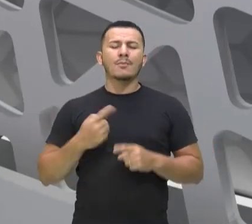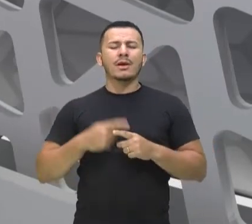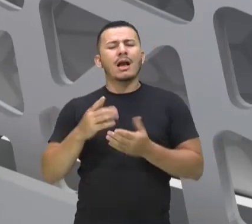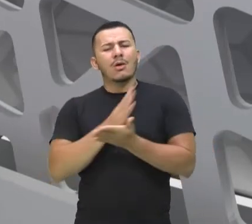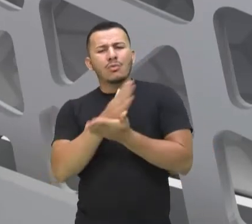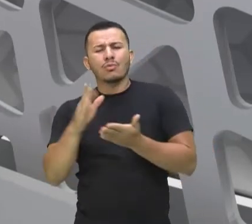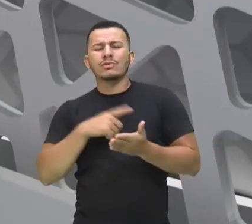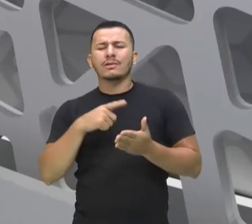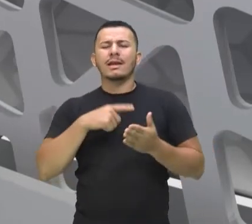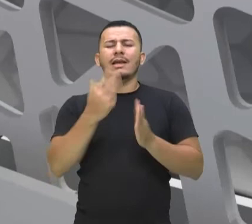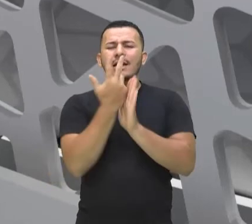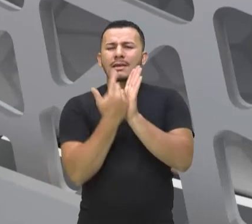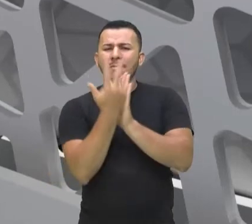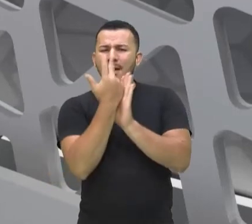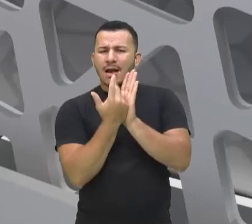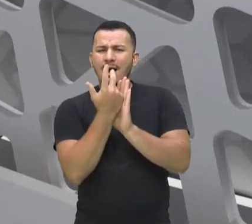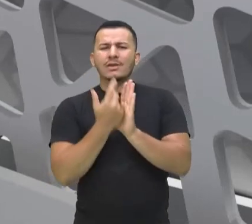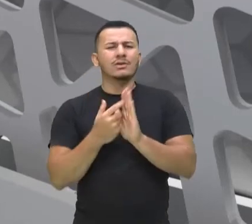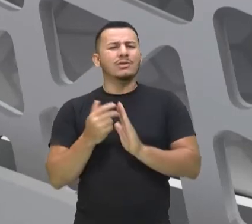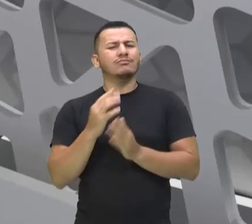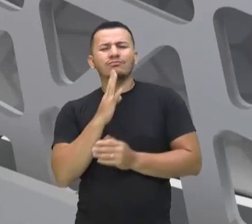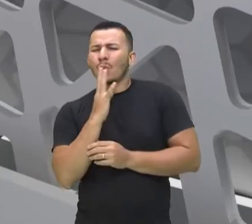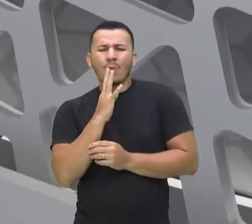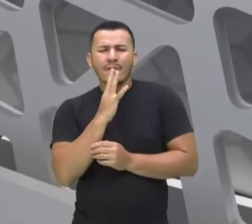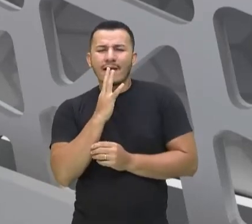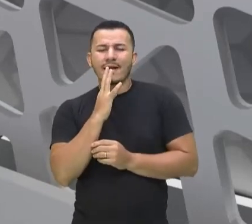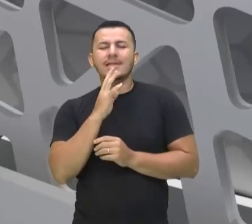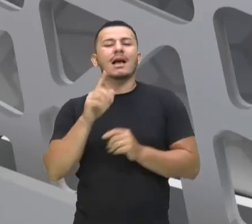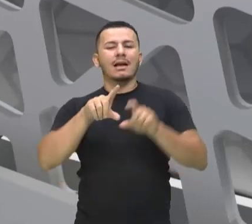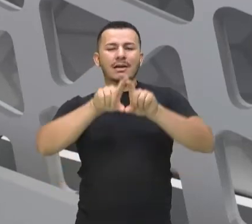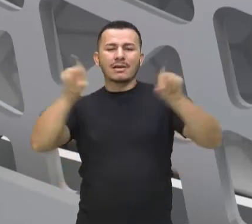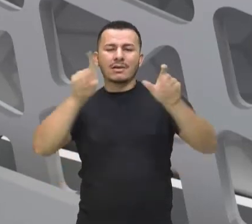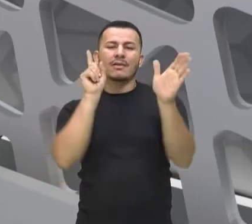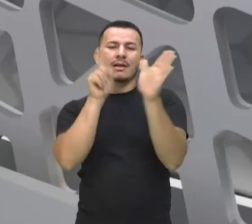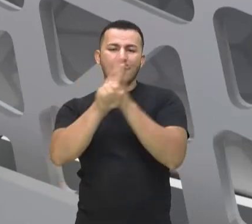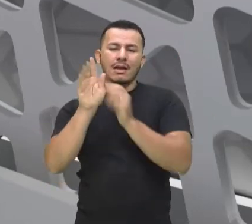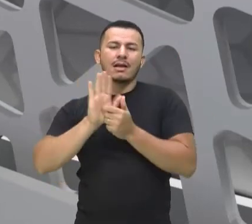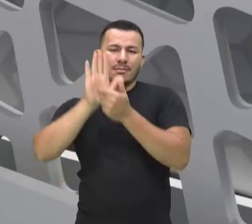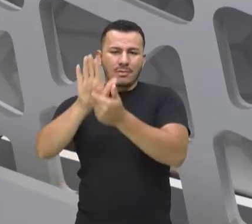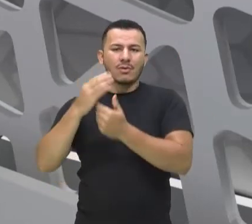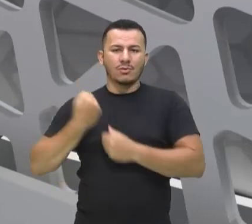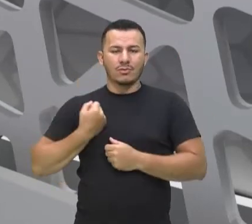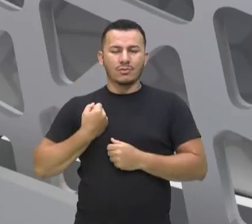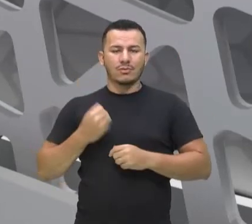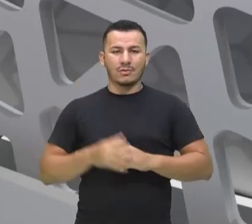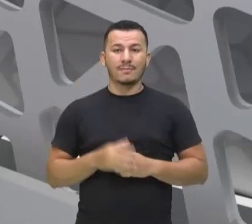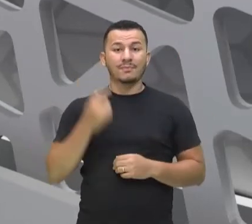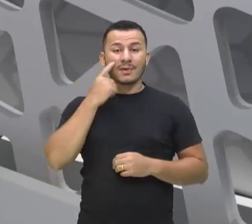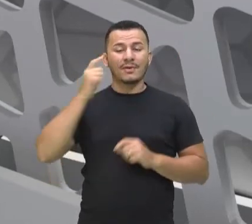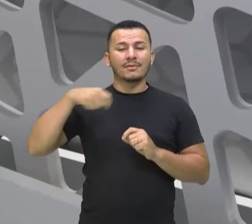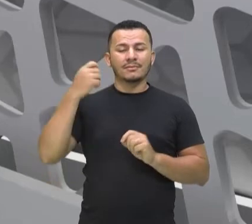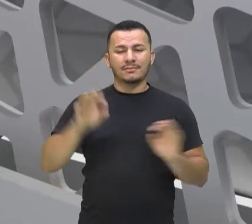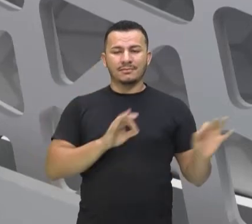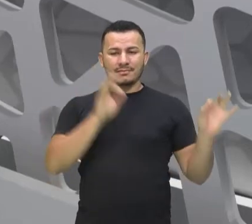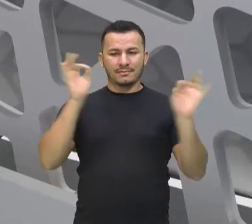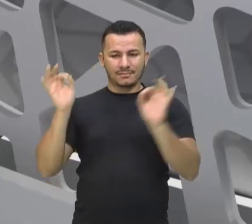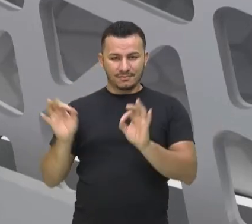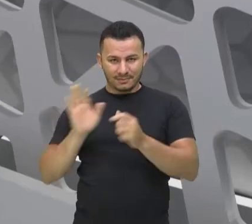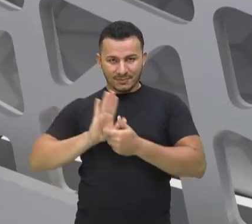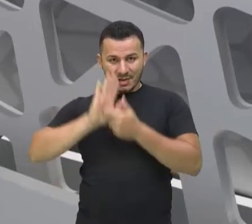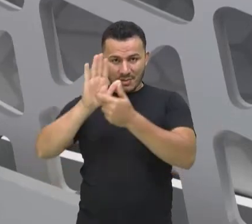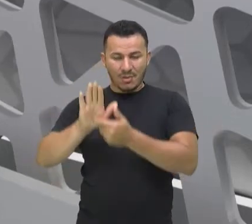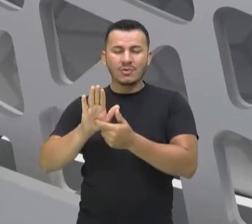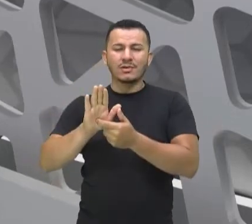conhecidos por nós, tá legal? Então, agora, acompanha comigo aí o VT, que vai trazer